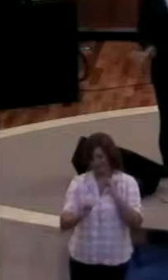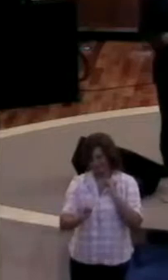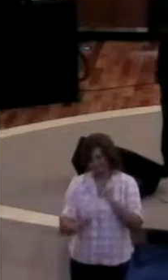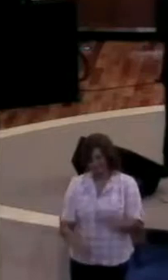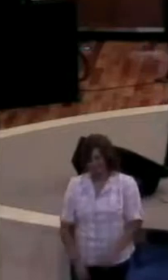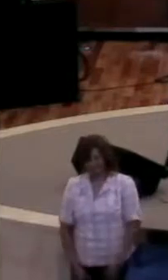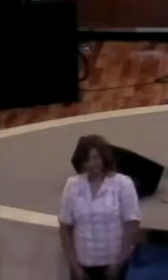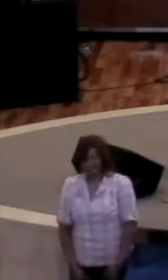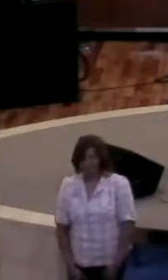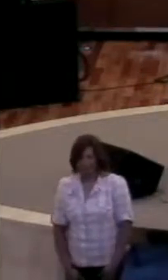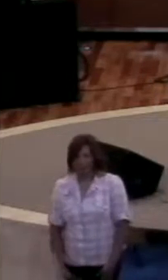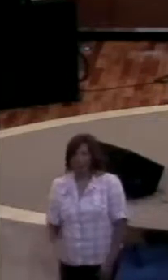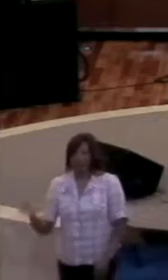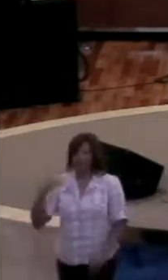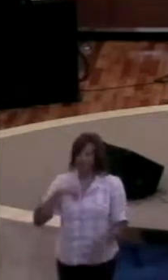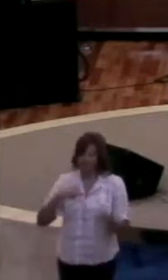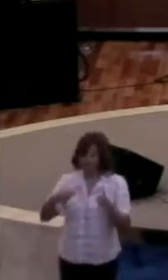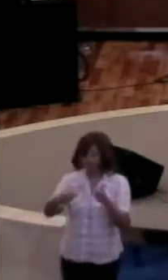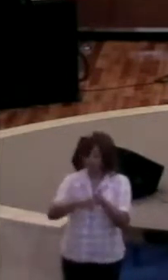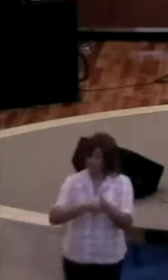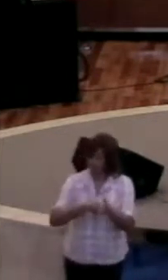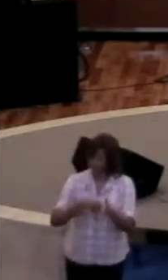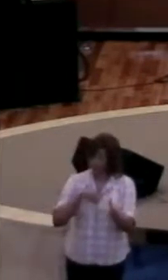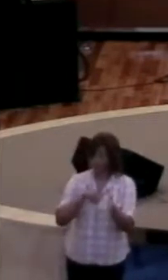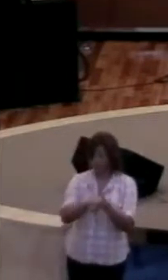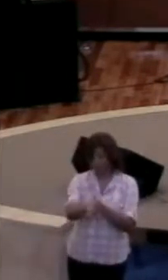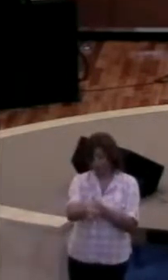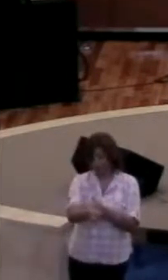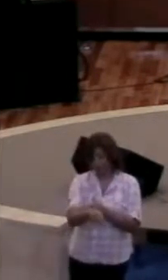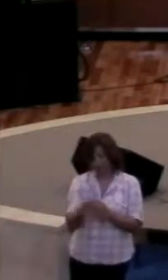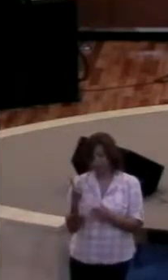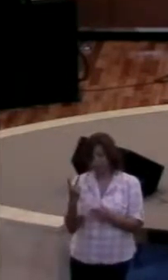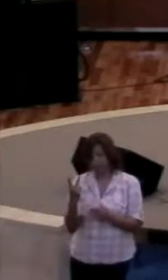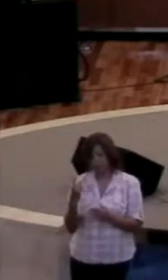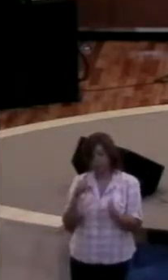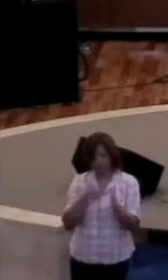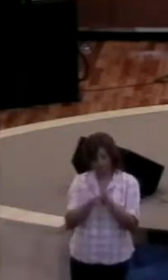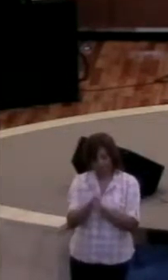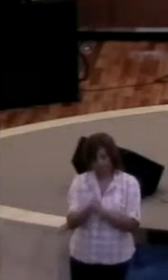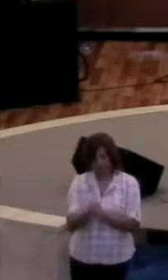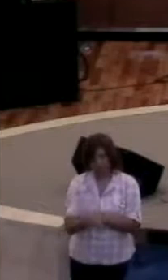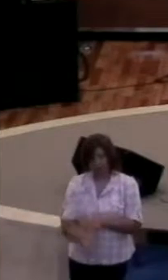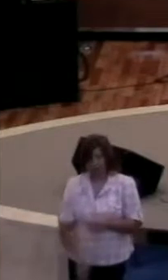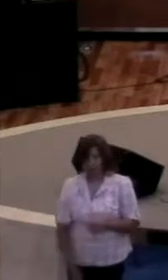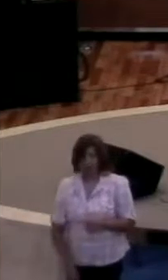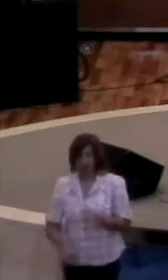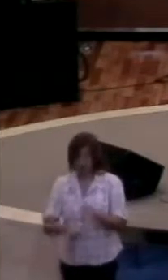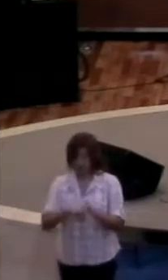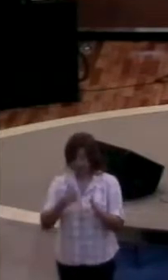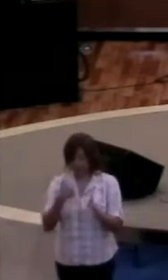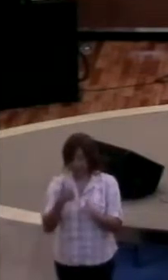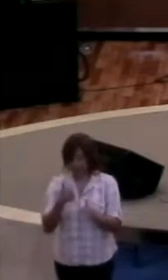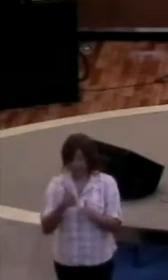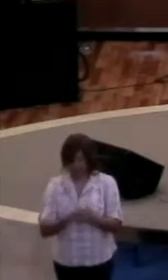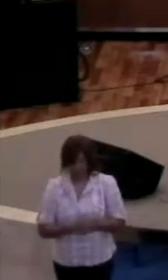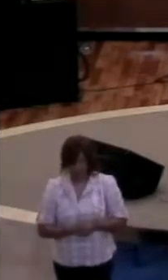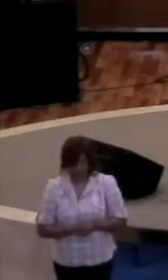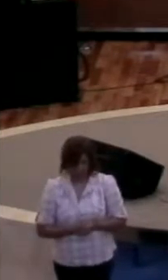E aqui vem a pergunta para mim e para você. E são duas perguntas no texto. A primeira é: